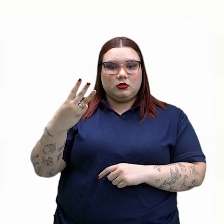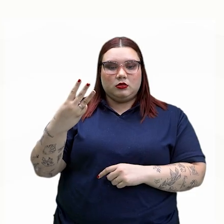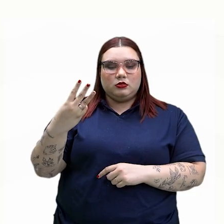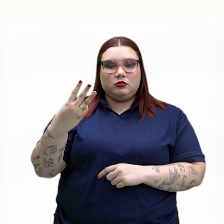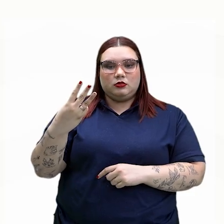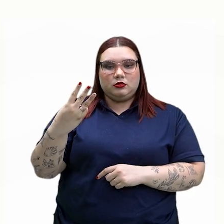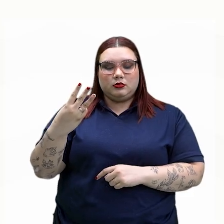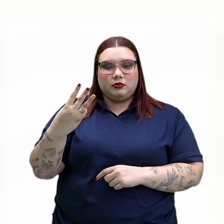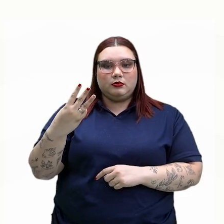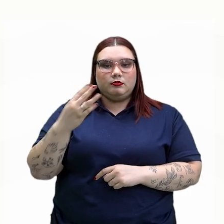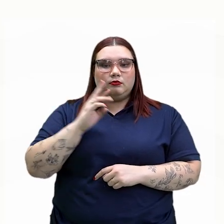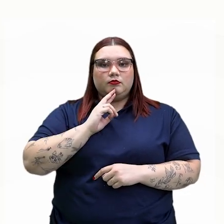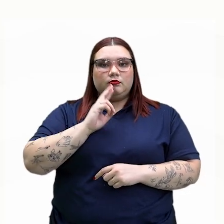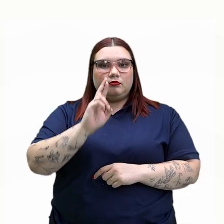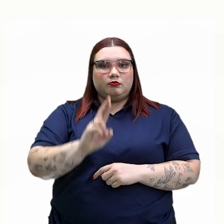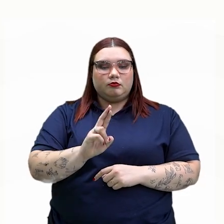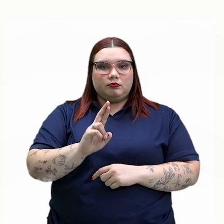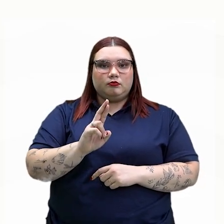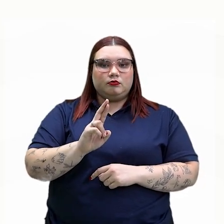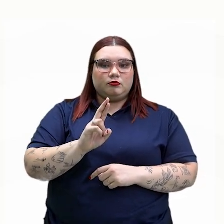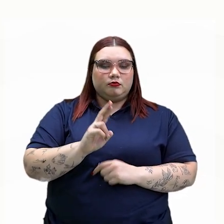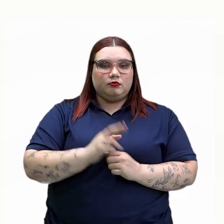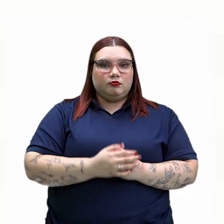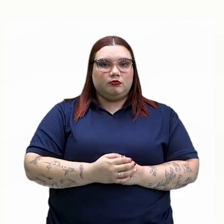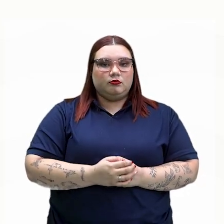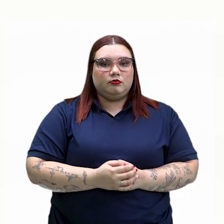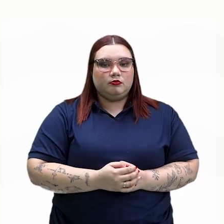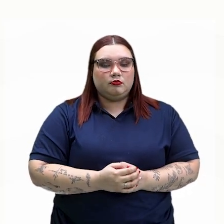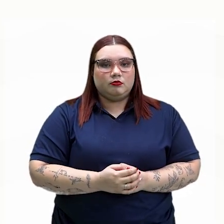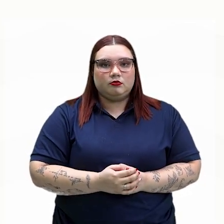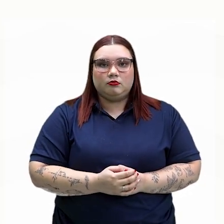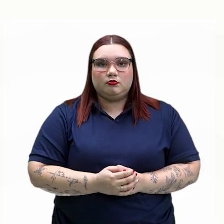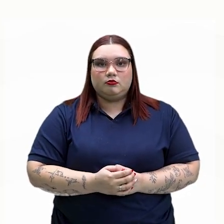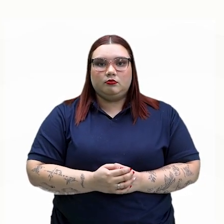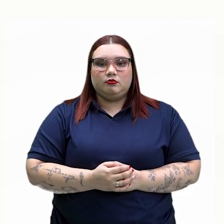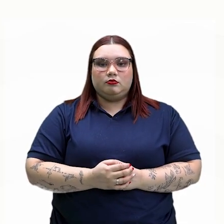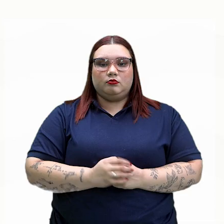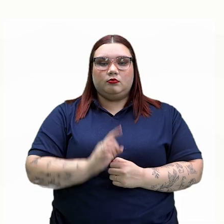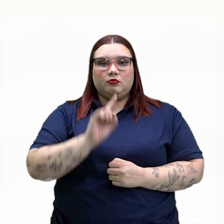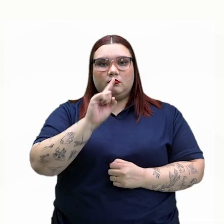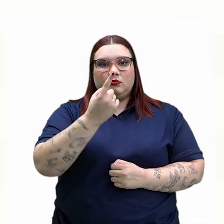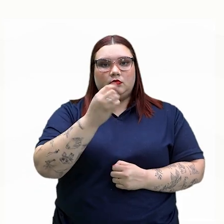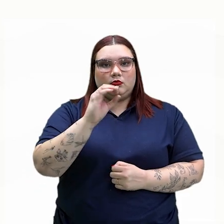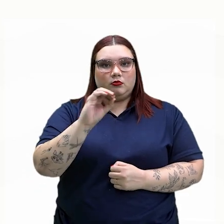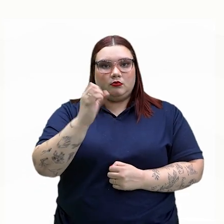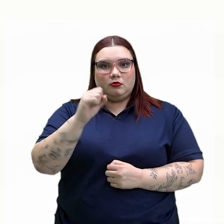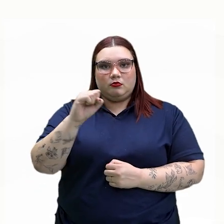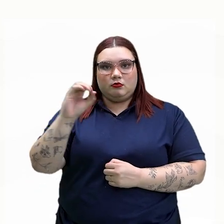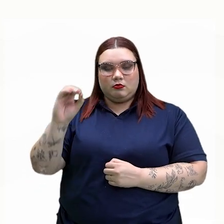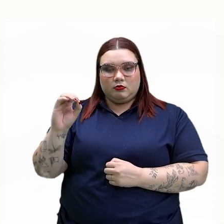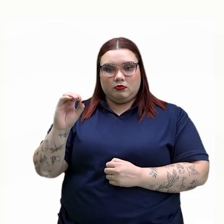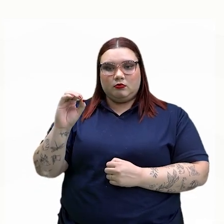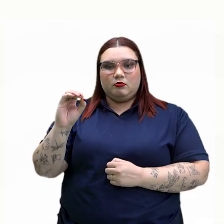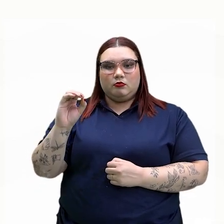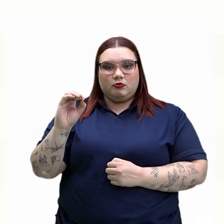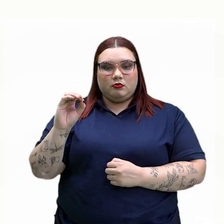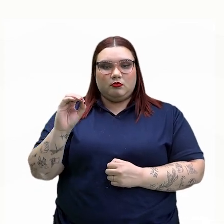vezes 360. Então, 360 vezes 3